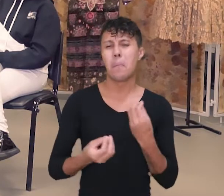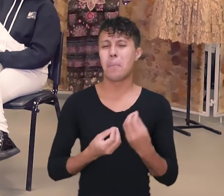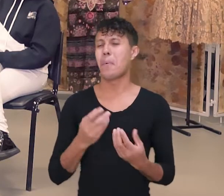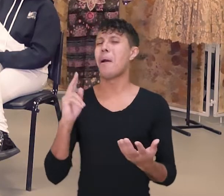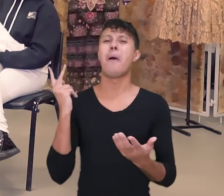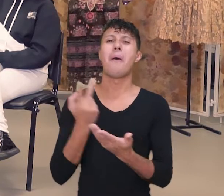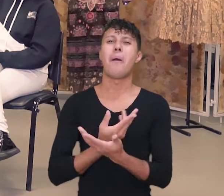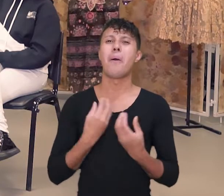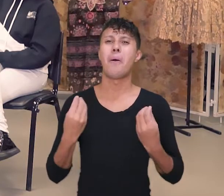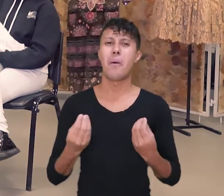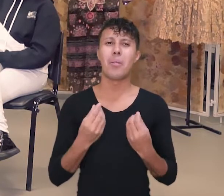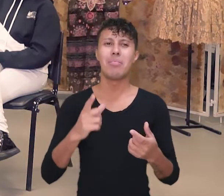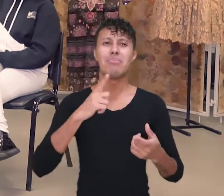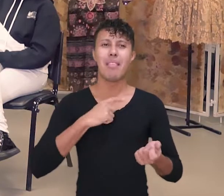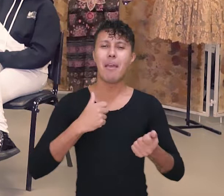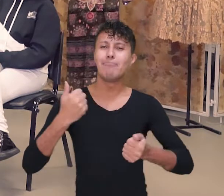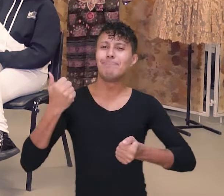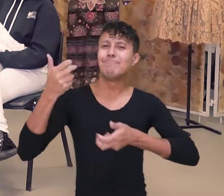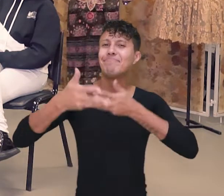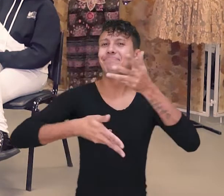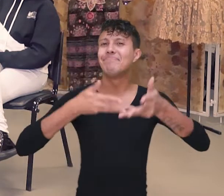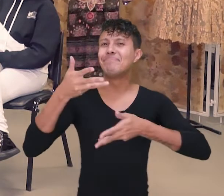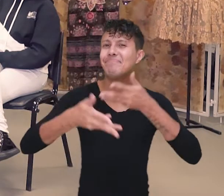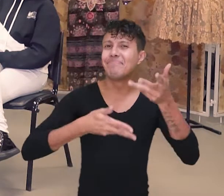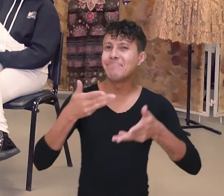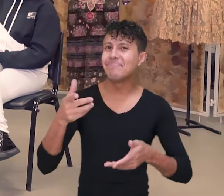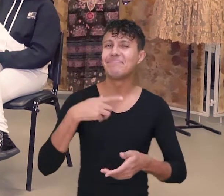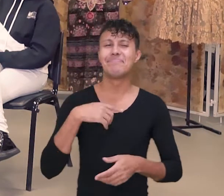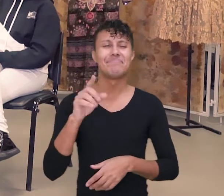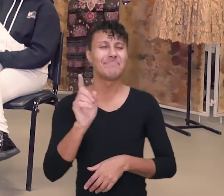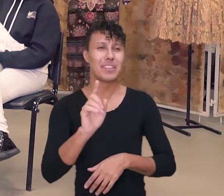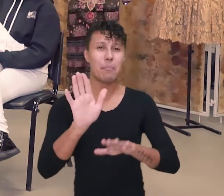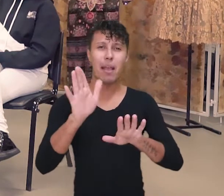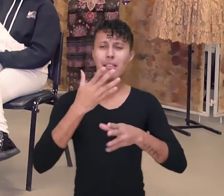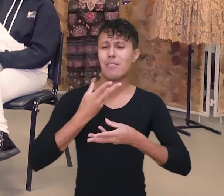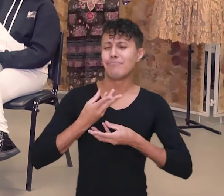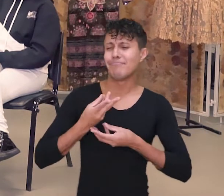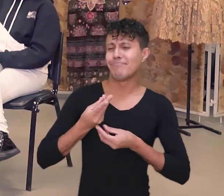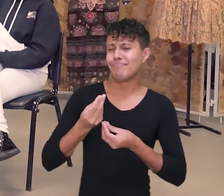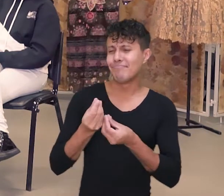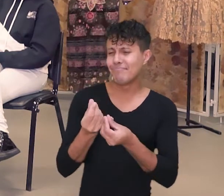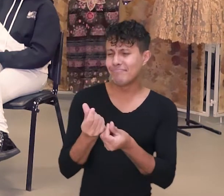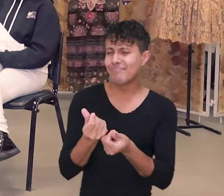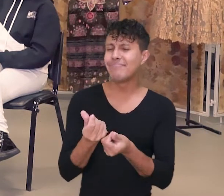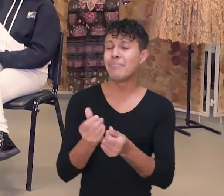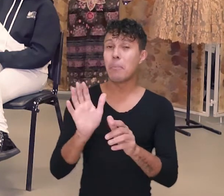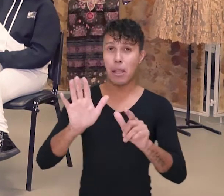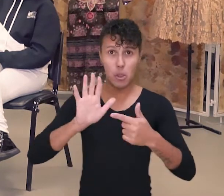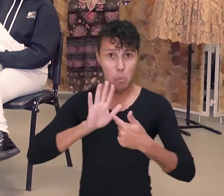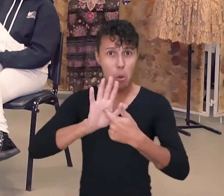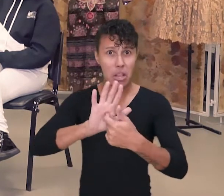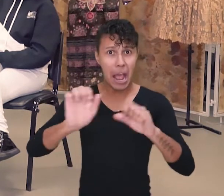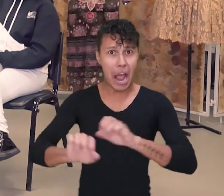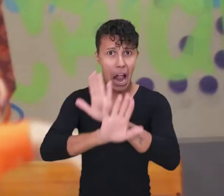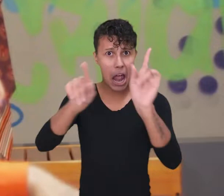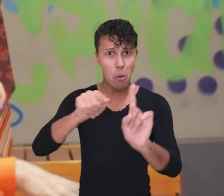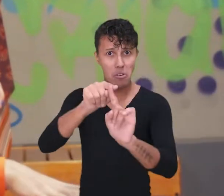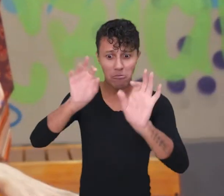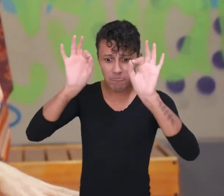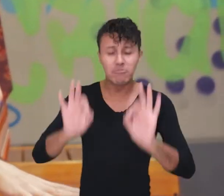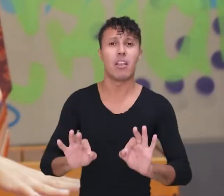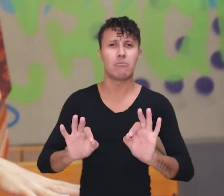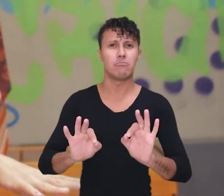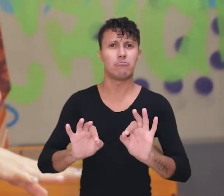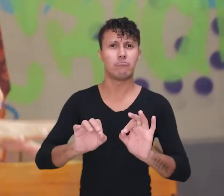isso tem que acontecer com diálogo ou não, mas com delicadeza ou não, mas colocar, deixar